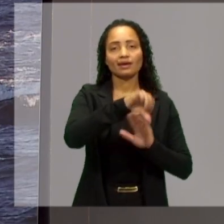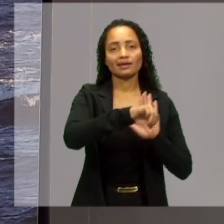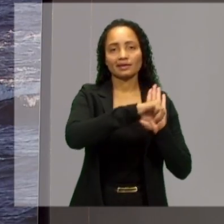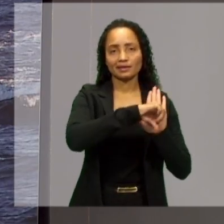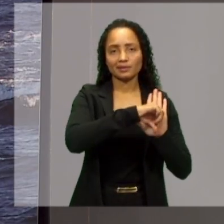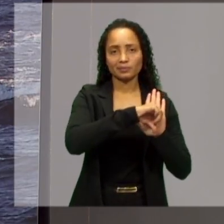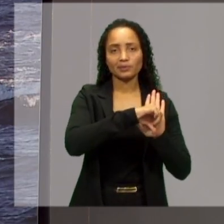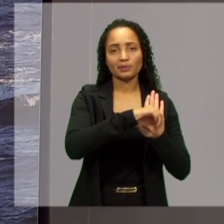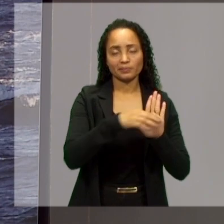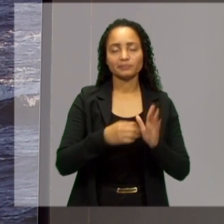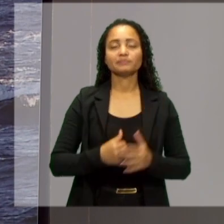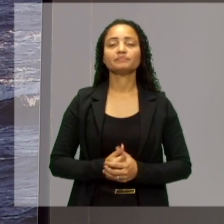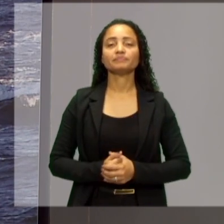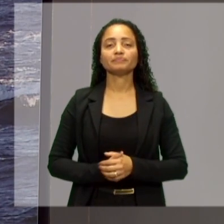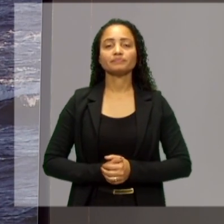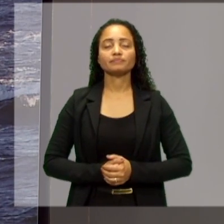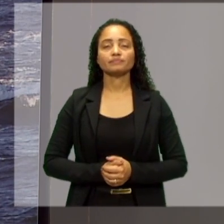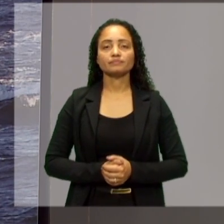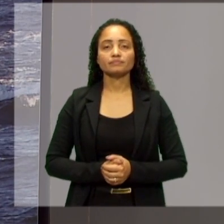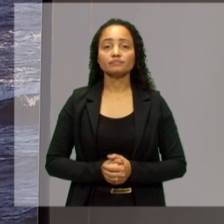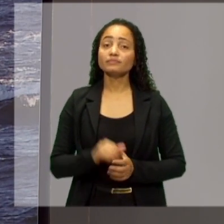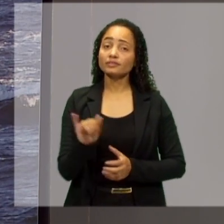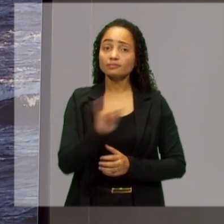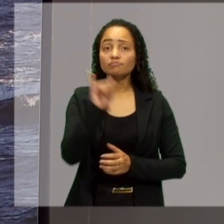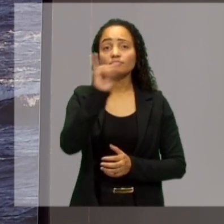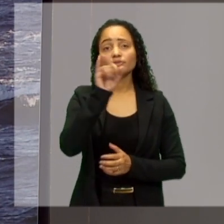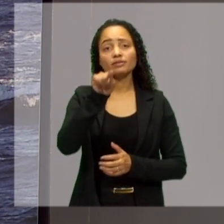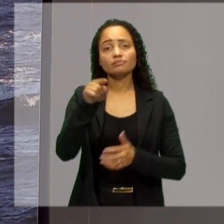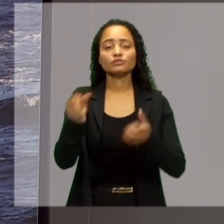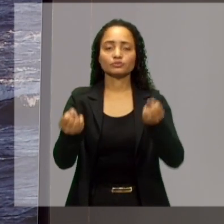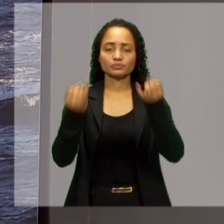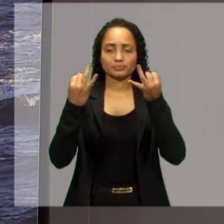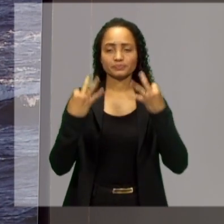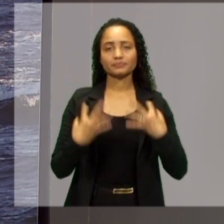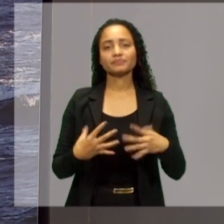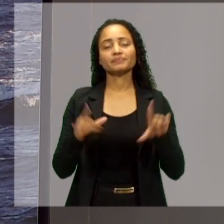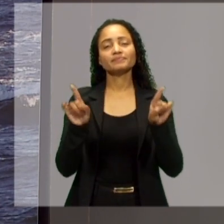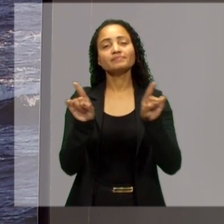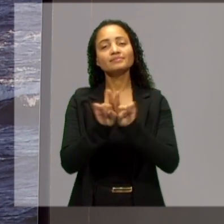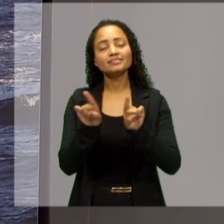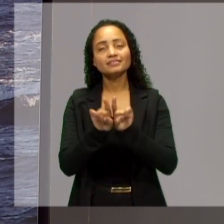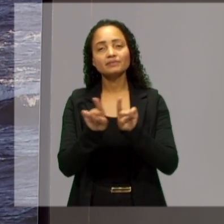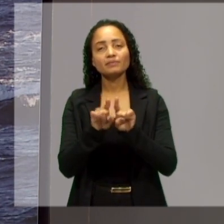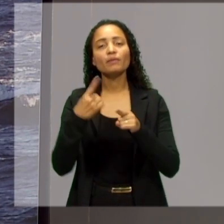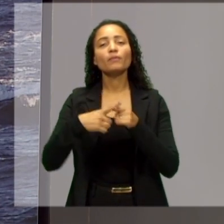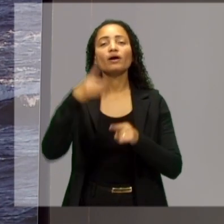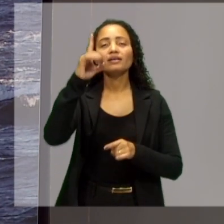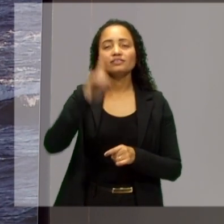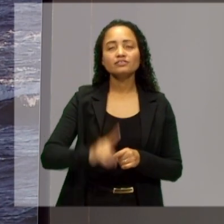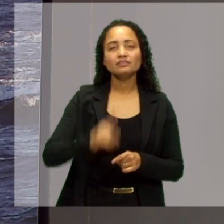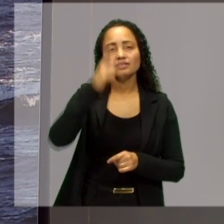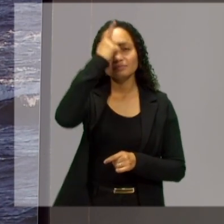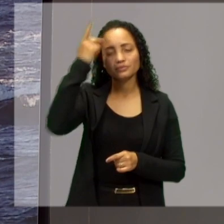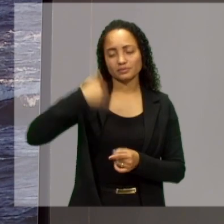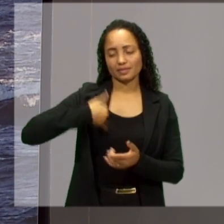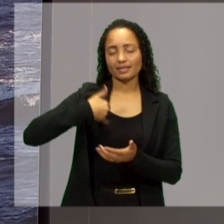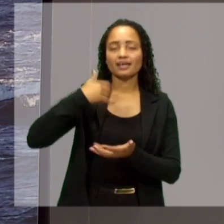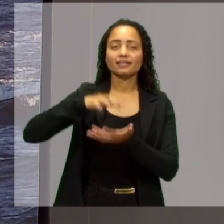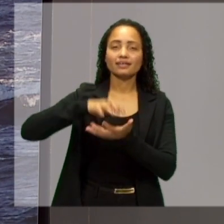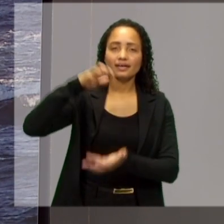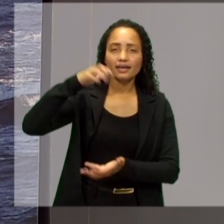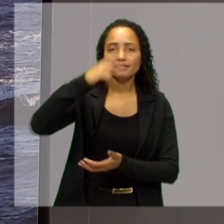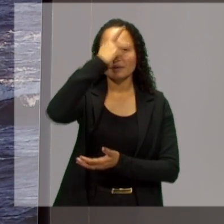coloca sobre Defensoria Pública. E é muito importante o senhor colocar isso também. Direitos da pessoa idosa, direitos da